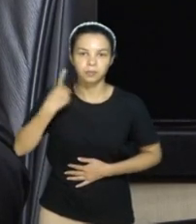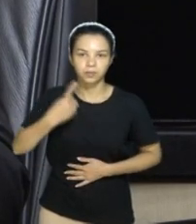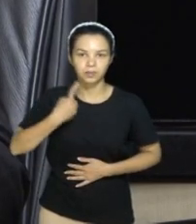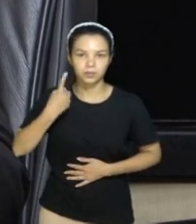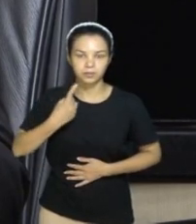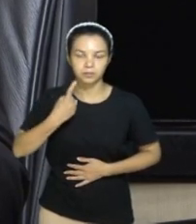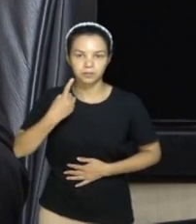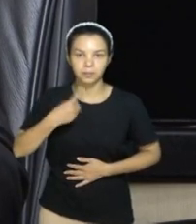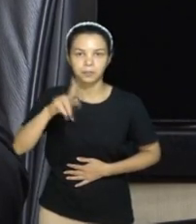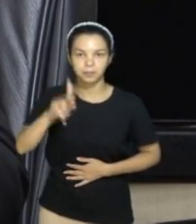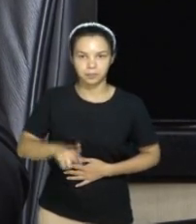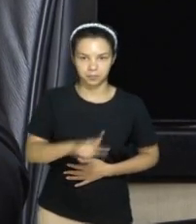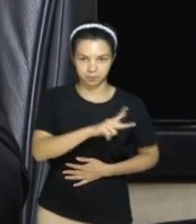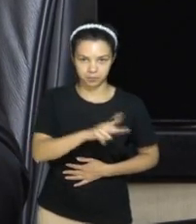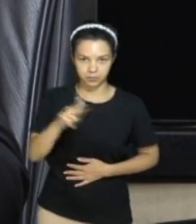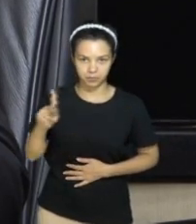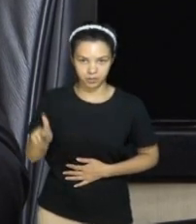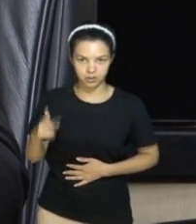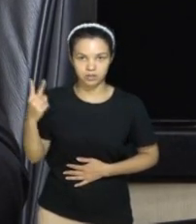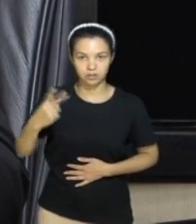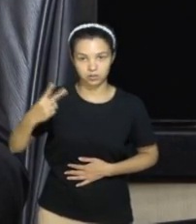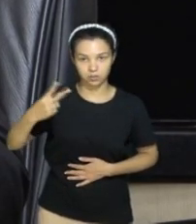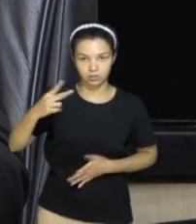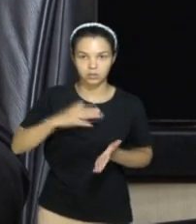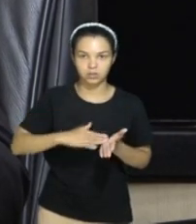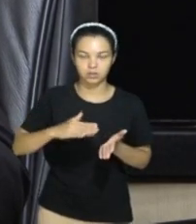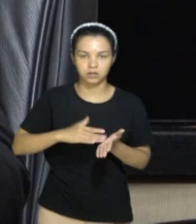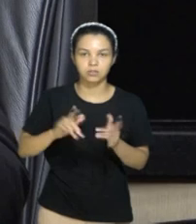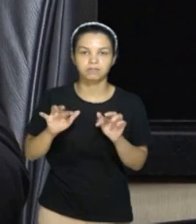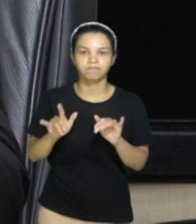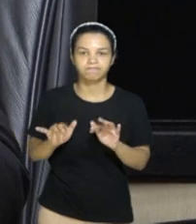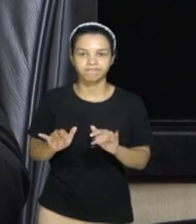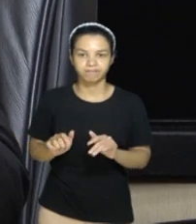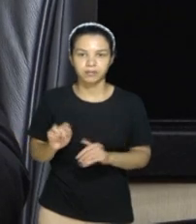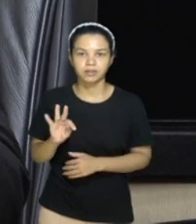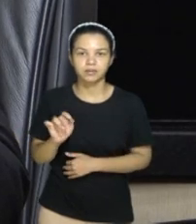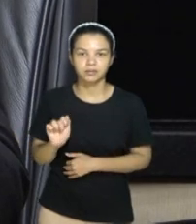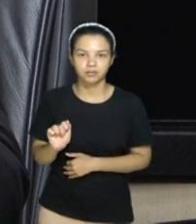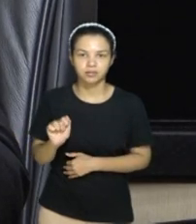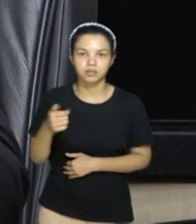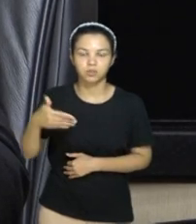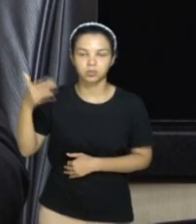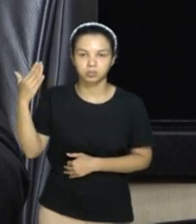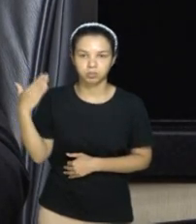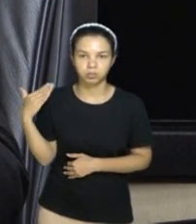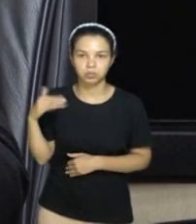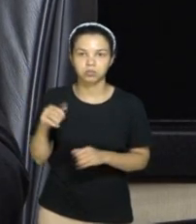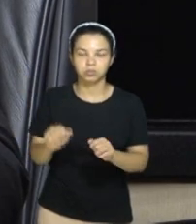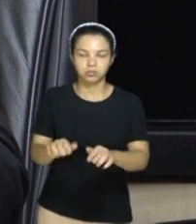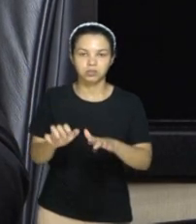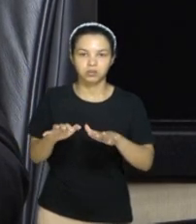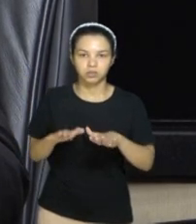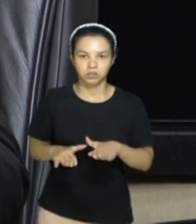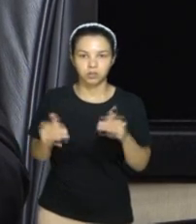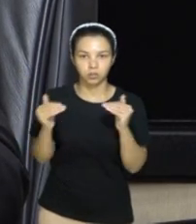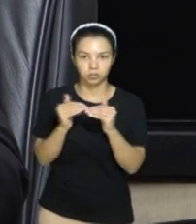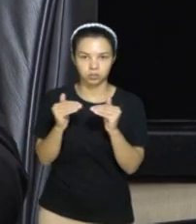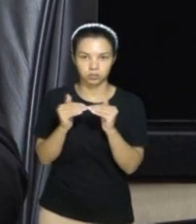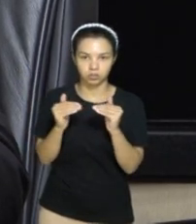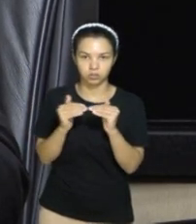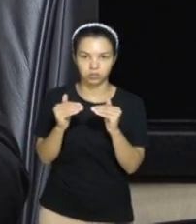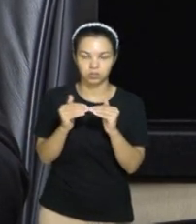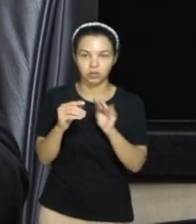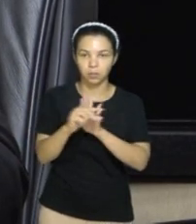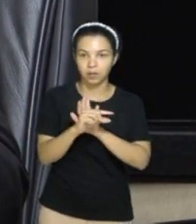Padre Pedro balde ser segundo secretário para proceder a leitura da ata da sessão anterior que inconsonância